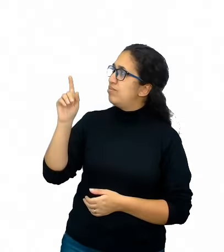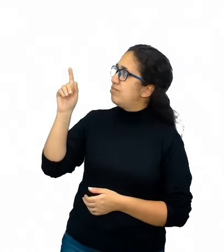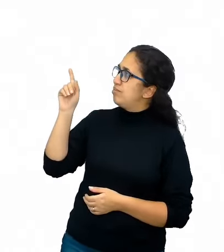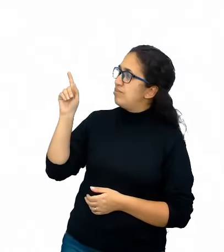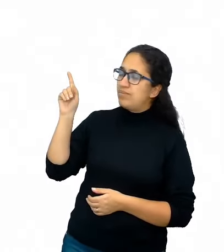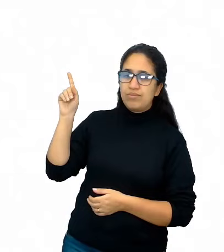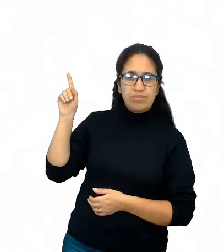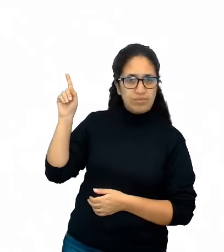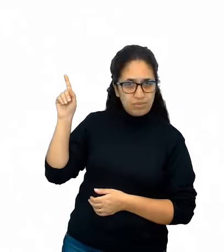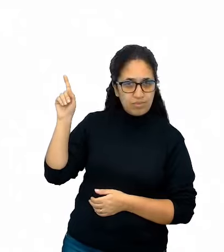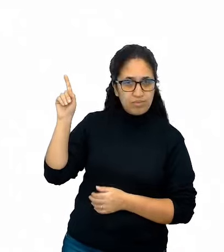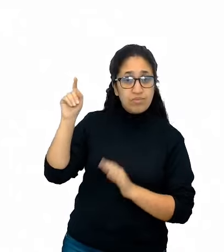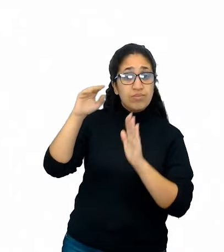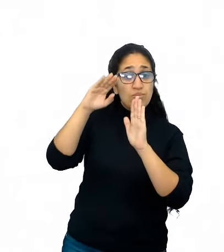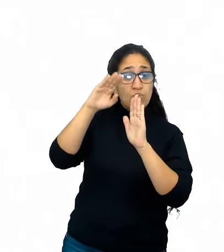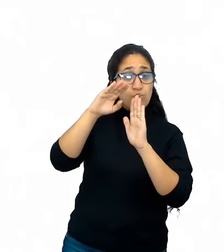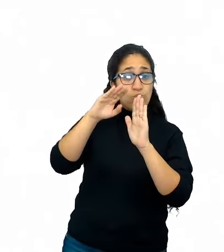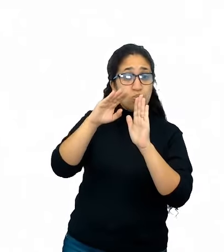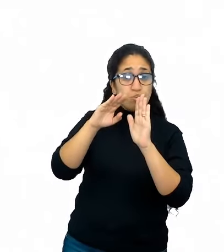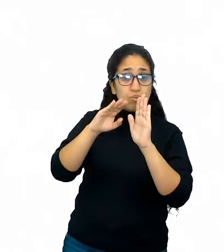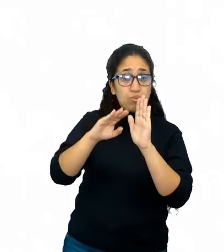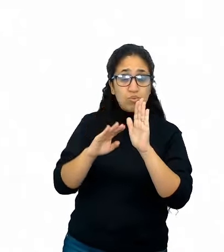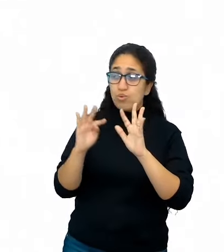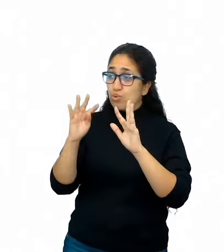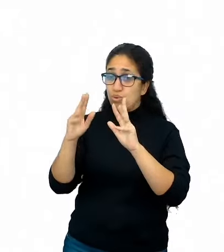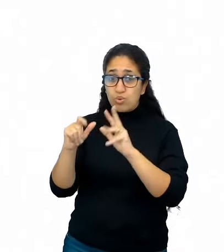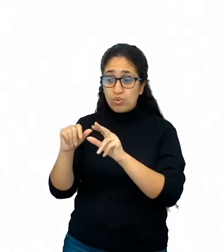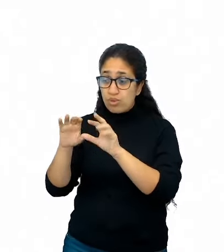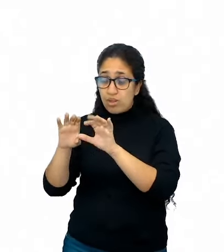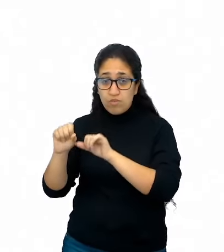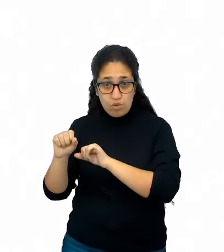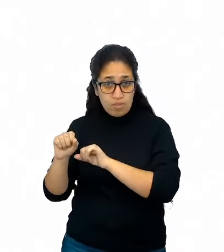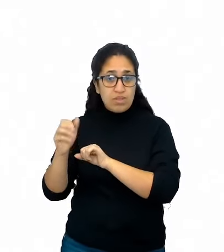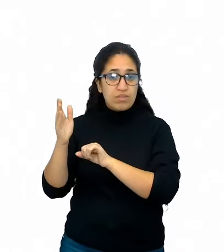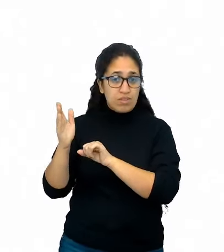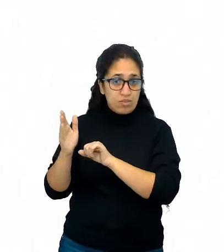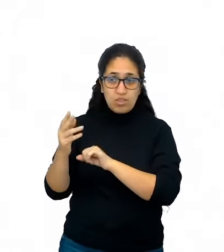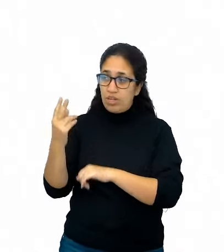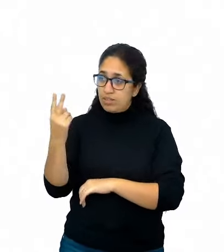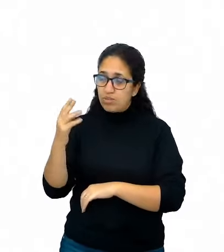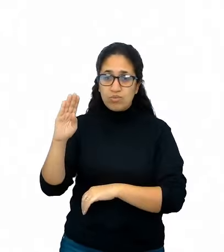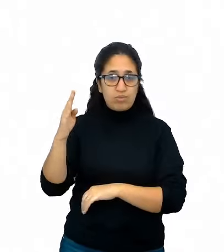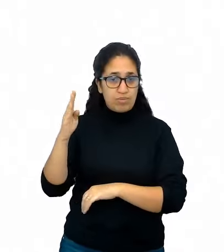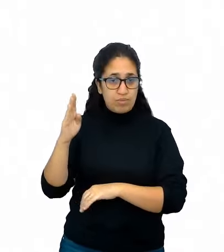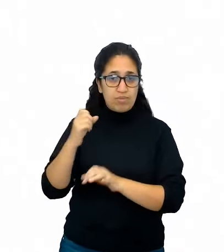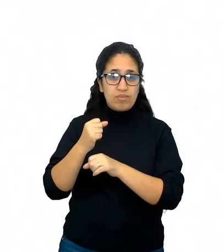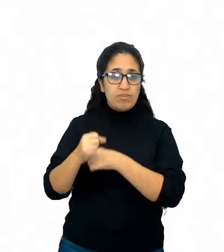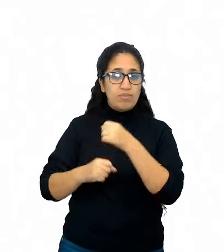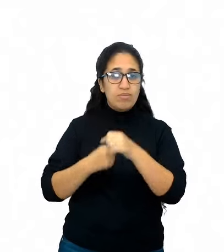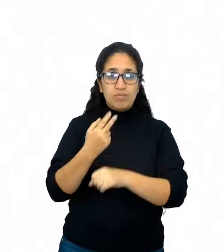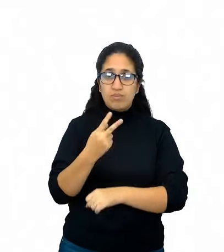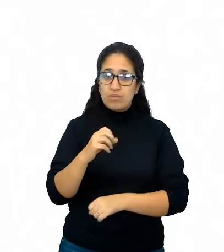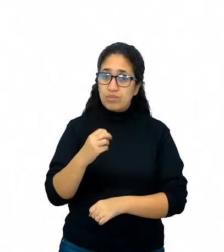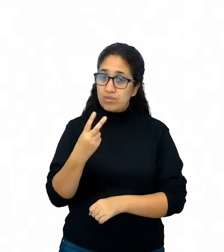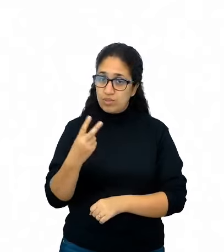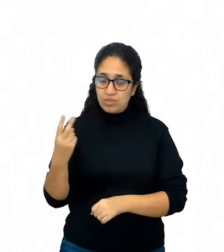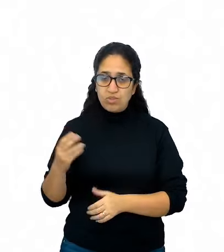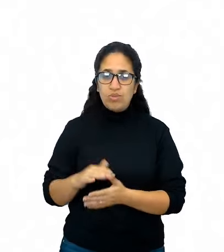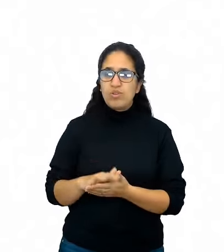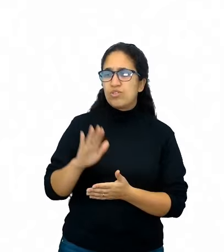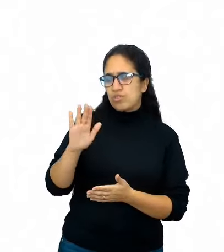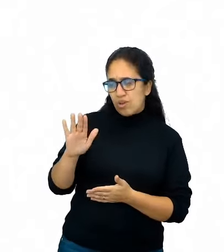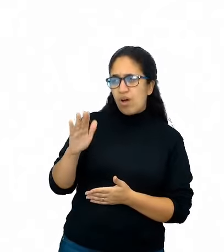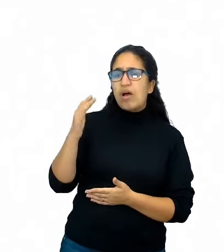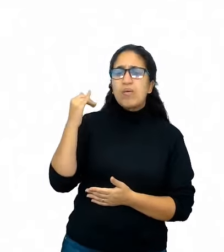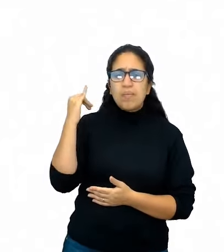Apresentamos agora o cronograma das formações do segundo bimestre de 2022. Entendemos que seja